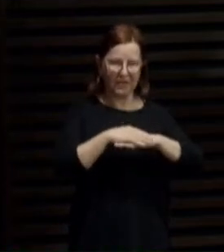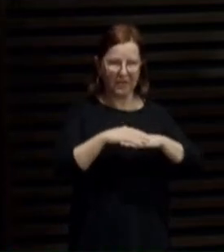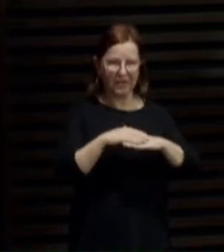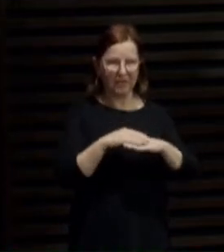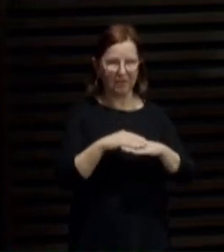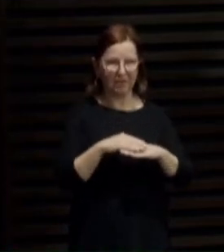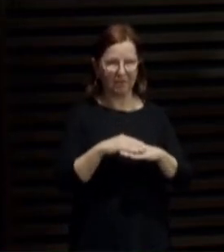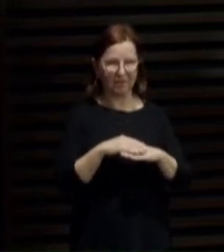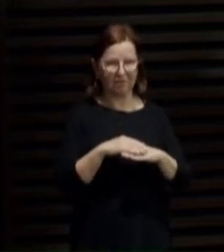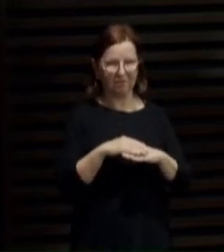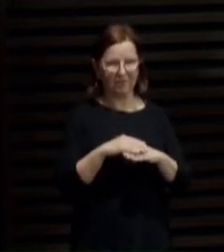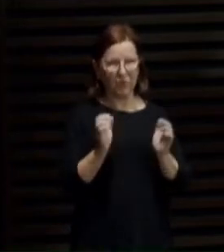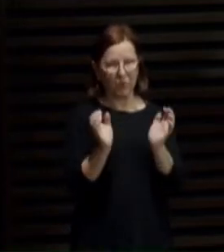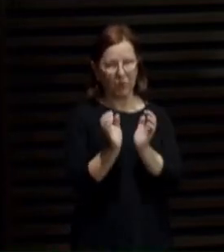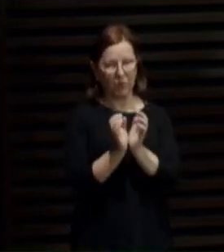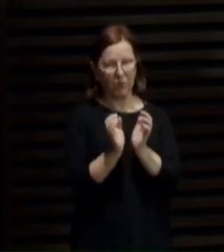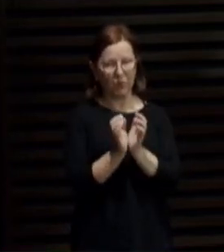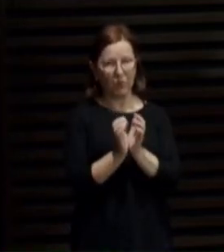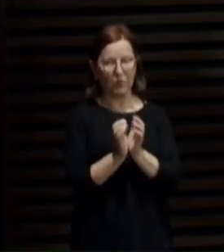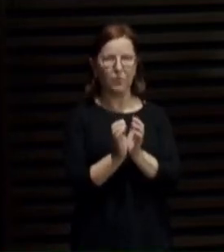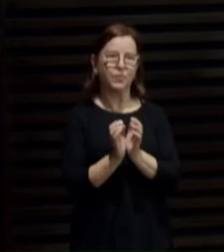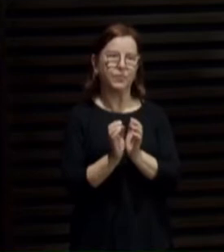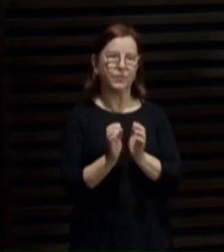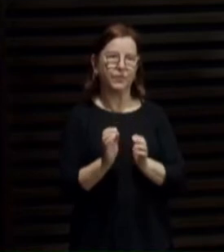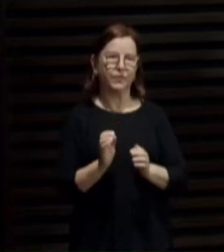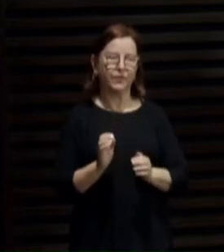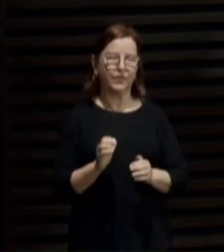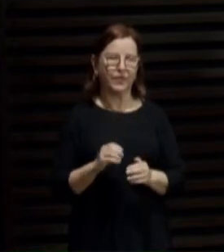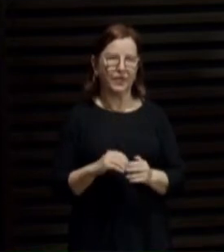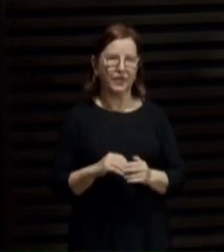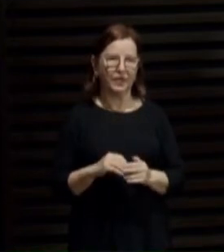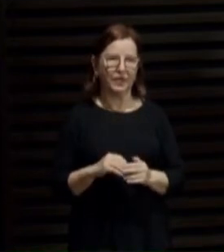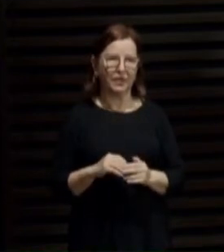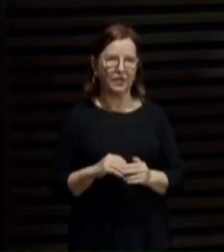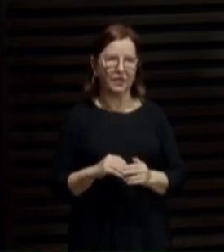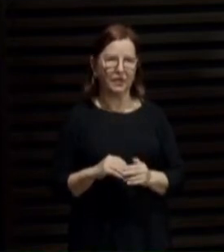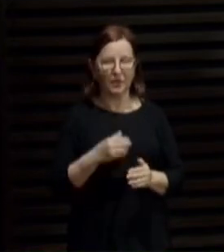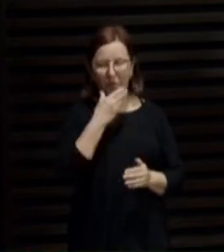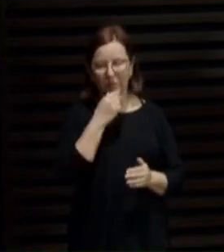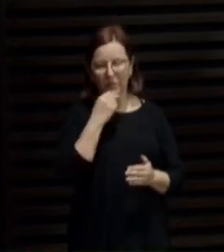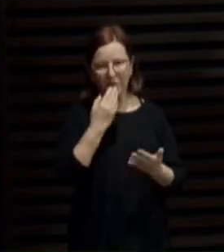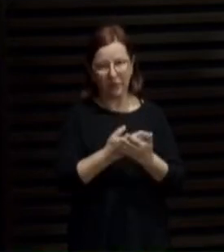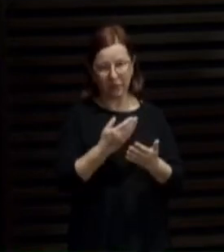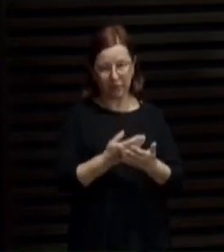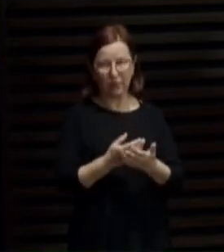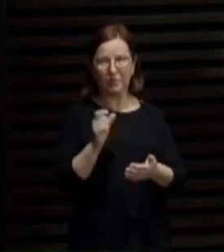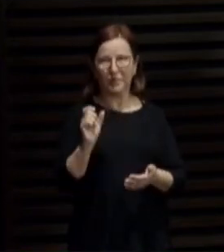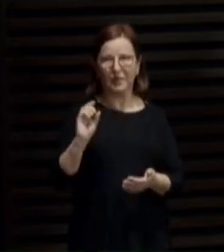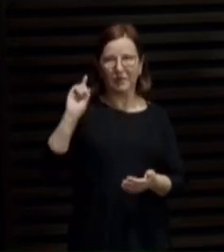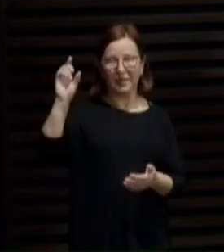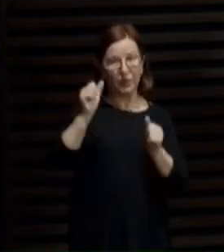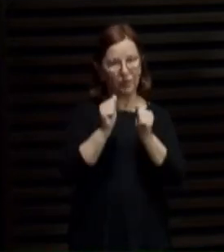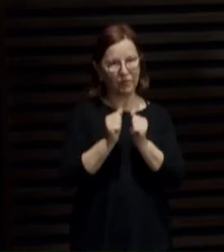os arautos, que é um grupo que tem estudado a palavra junto,